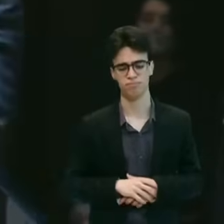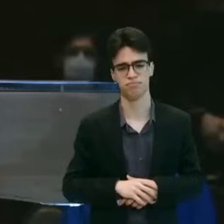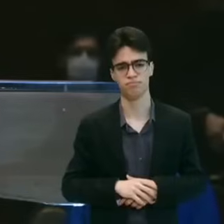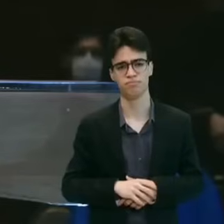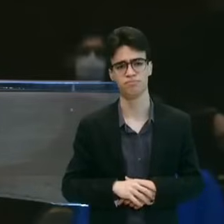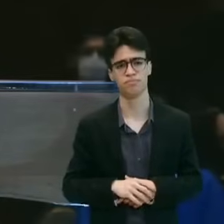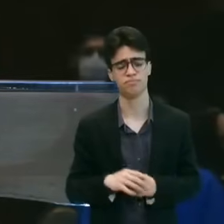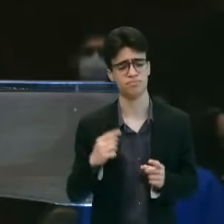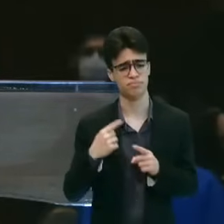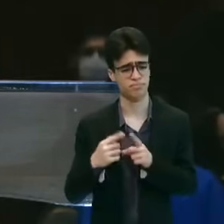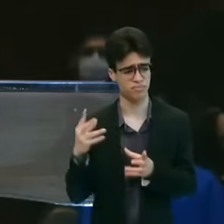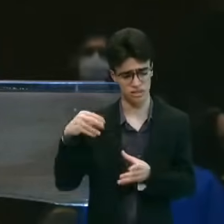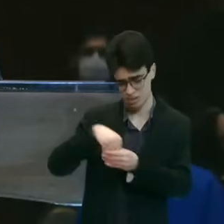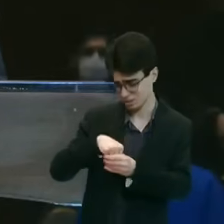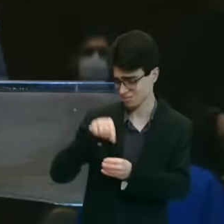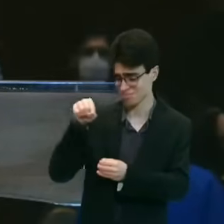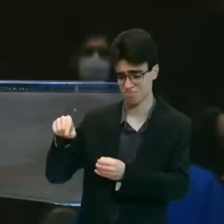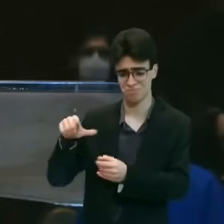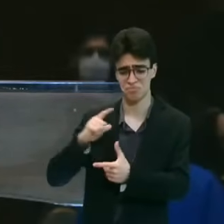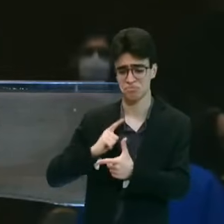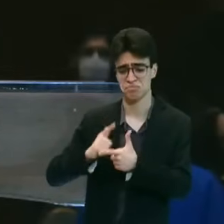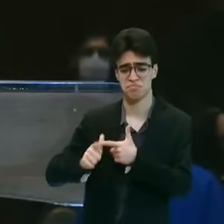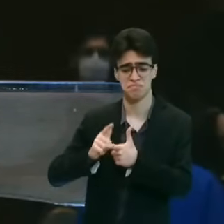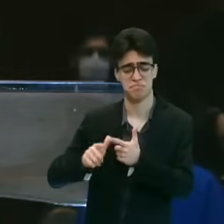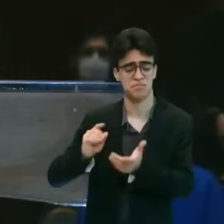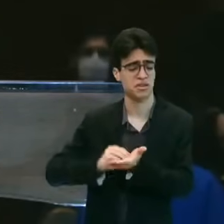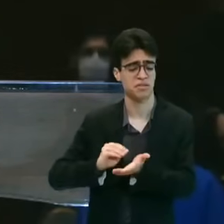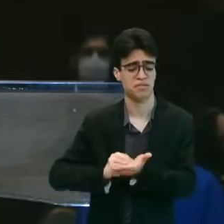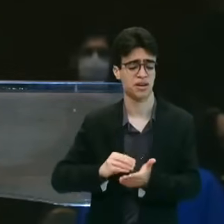porque lá dentro não está bem.